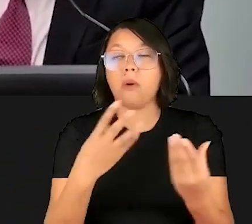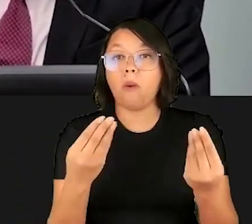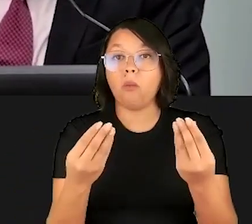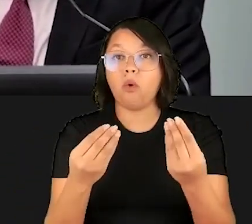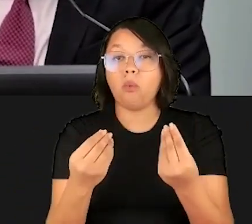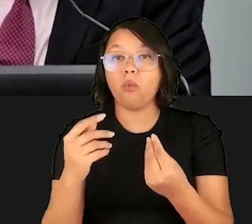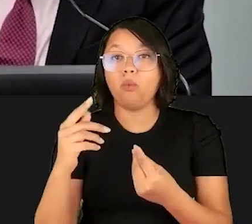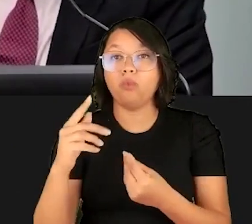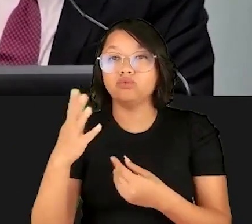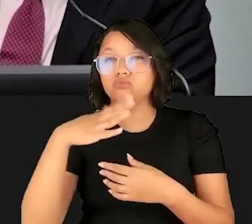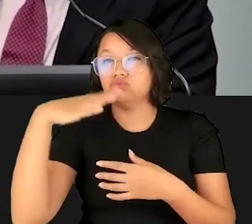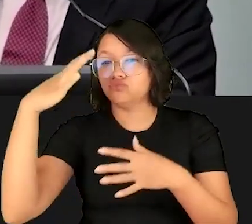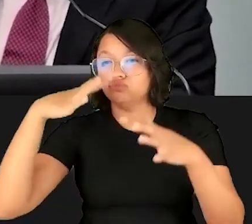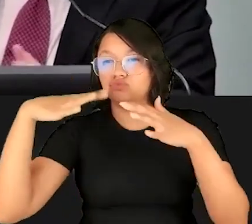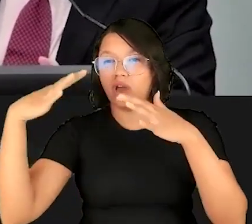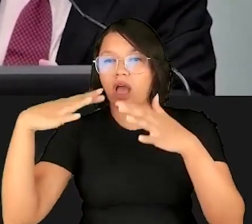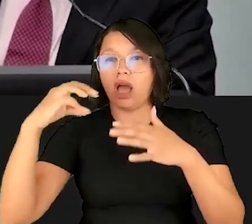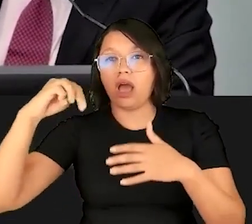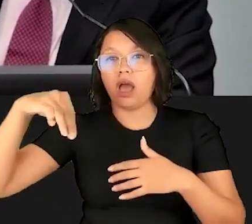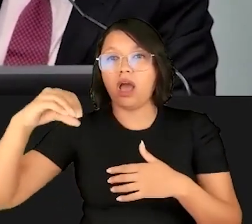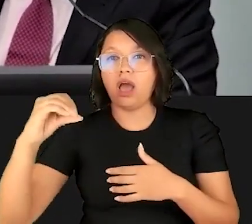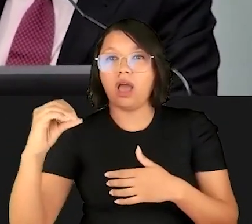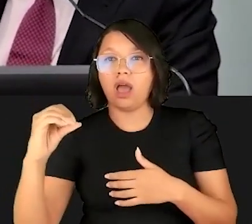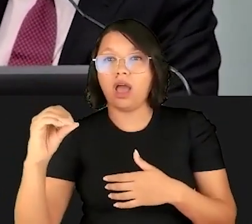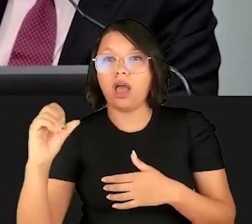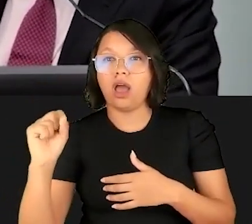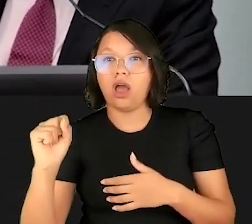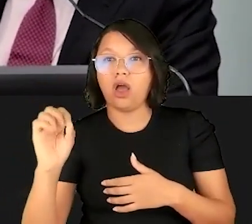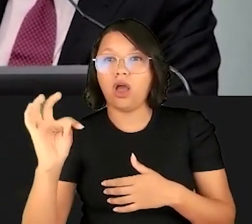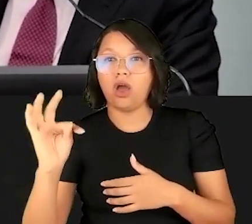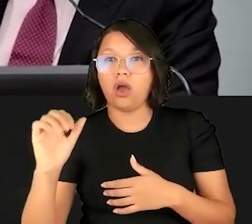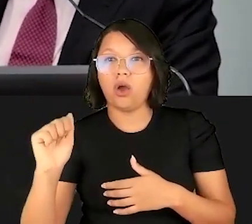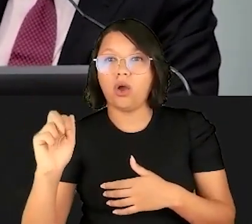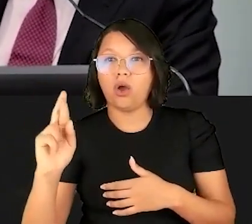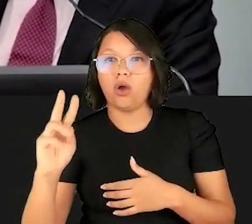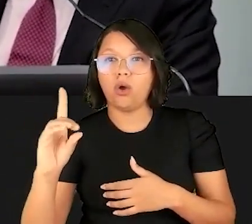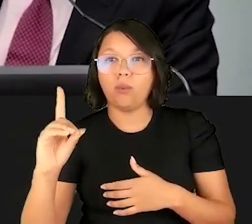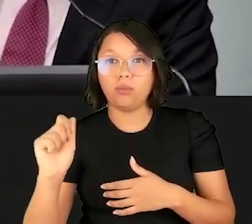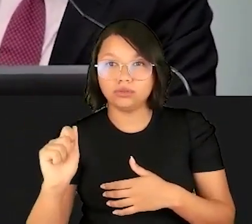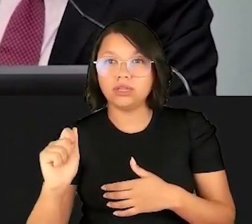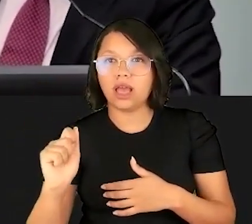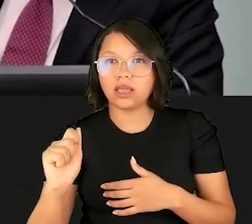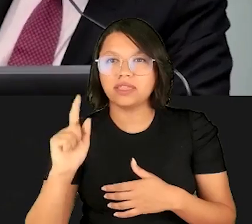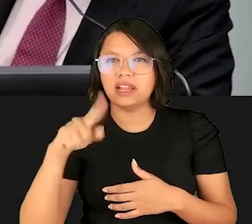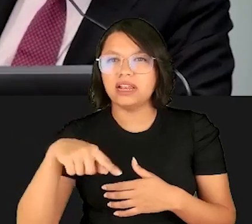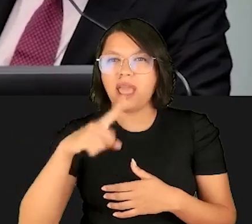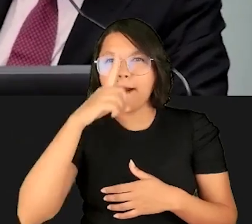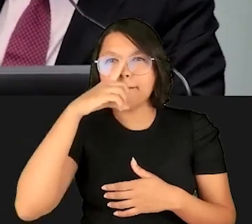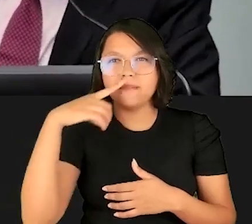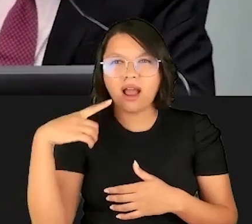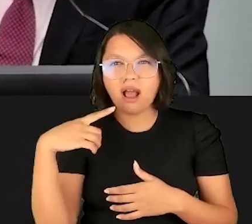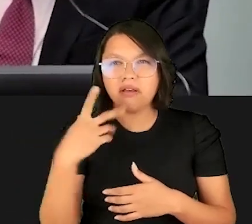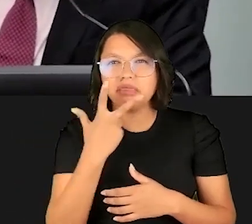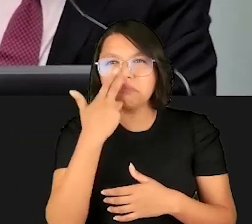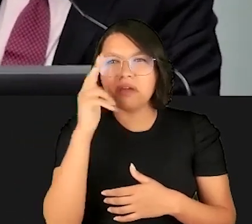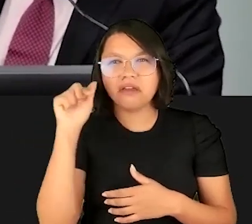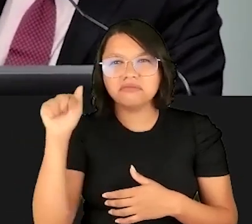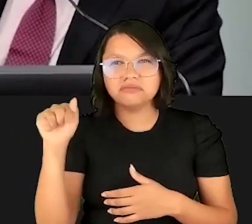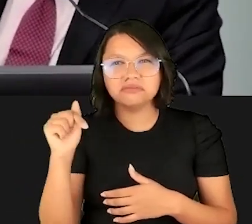gás mostarda, que não tem nada de mostarda, só que o cheiro dele é parecido com mostarda e ele é amarelo, então ficou esse